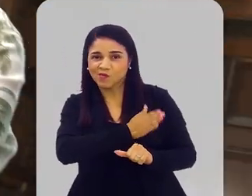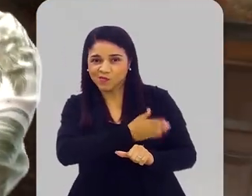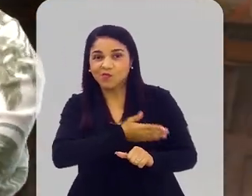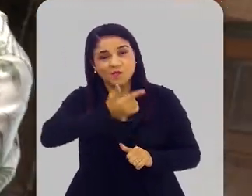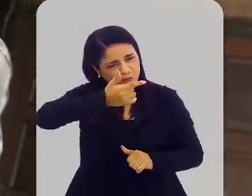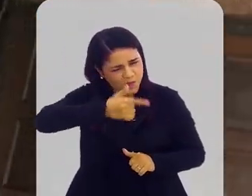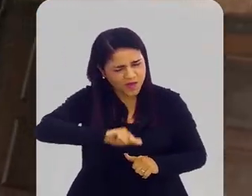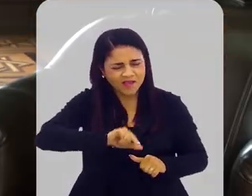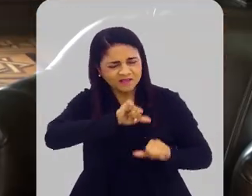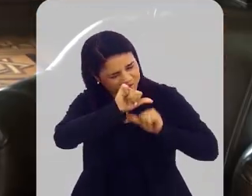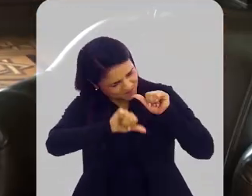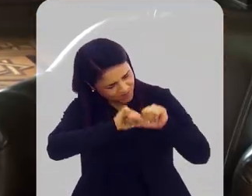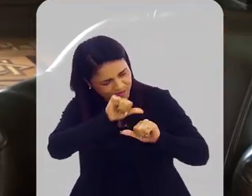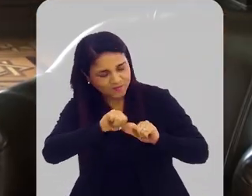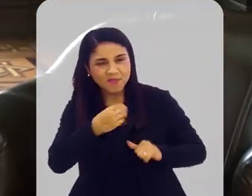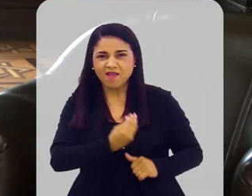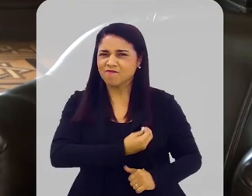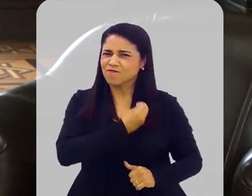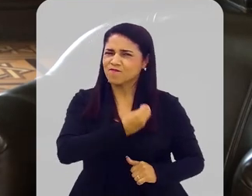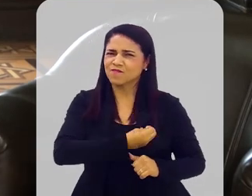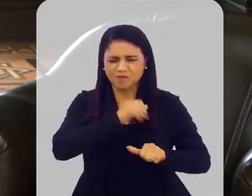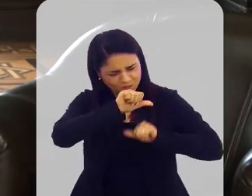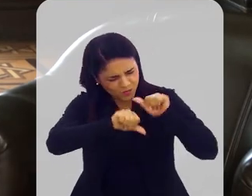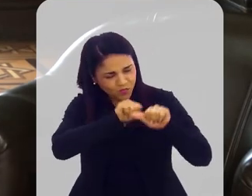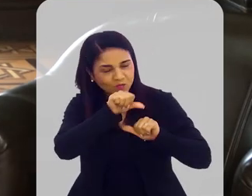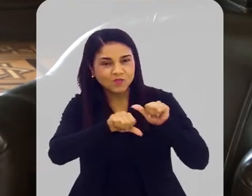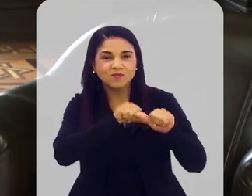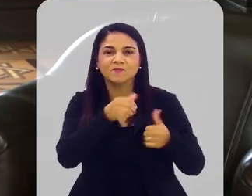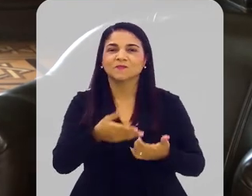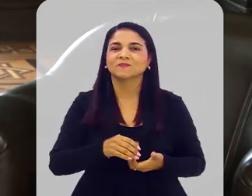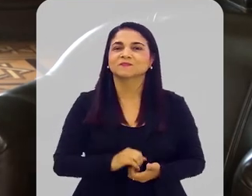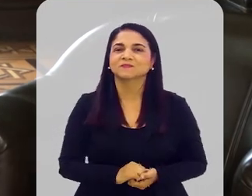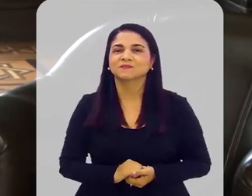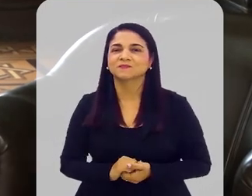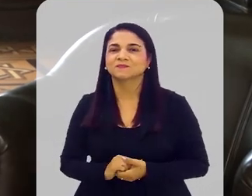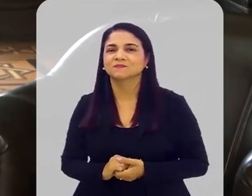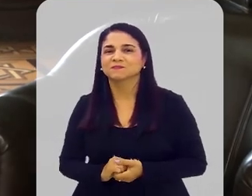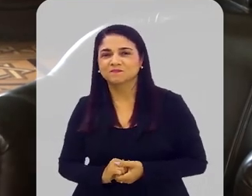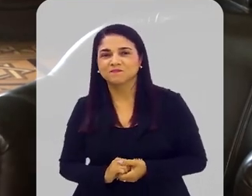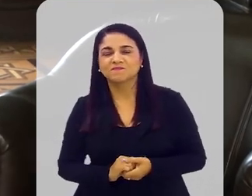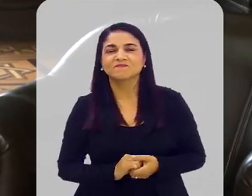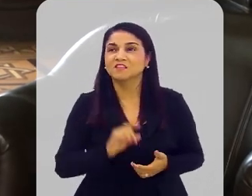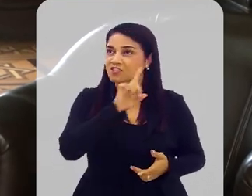meu coração mais e mais, mais e mais.